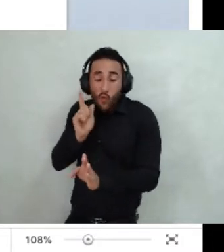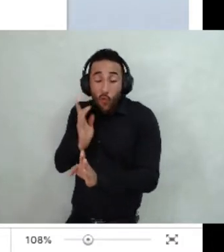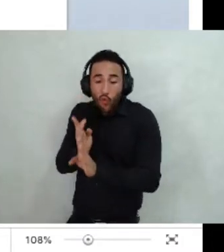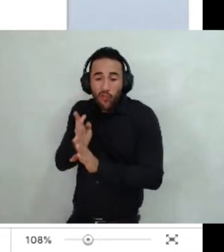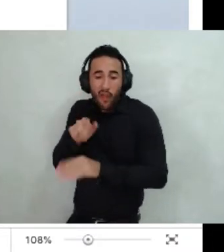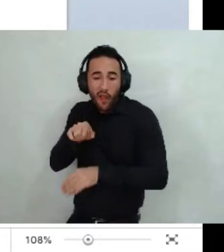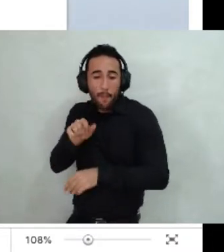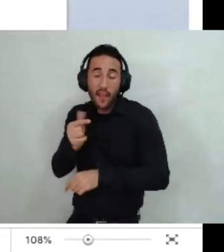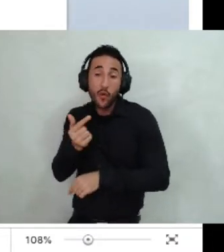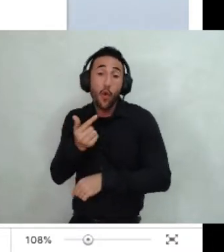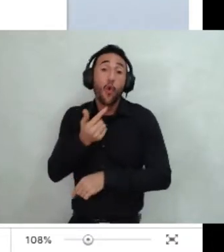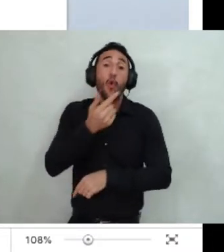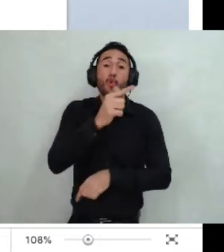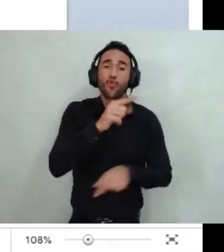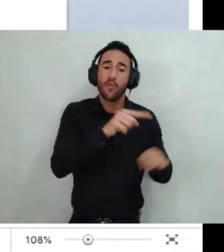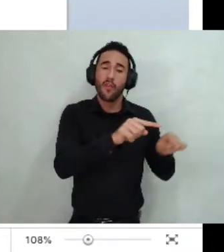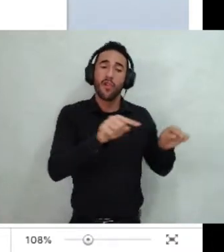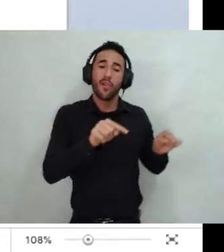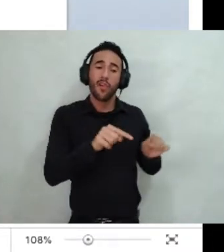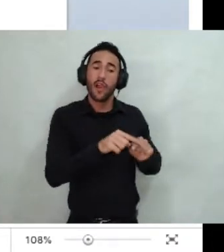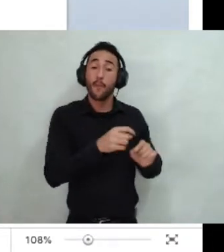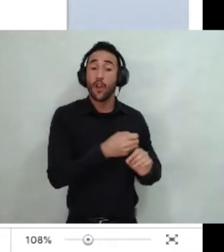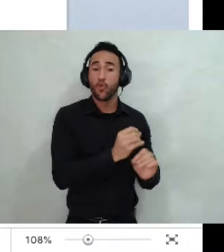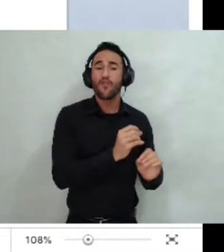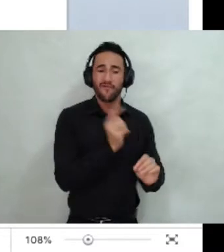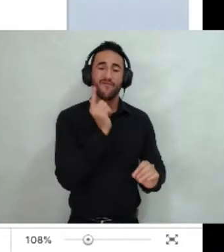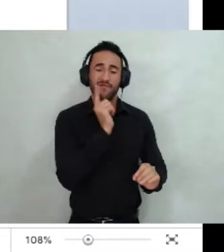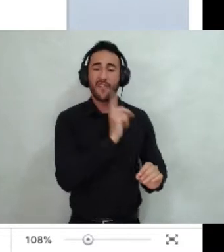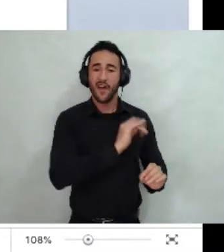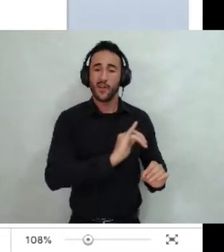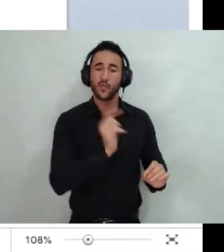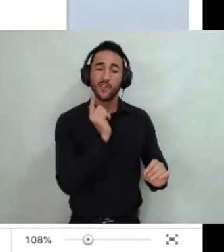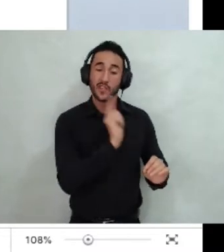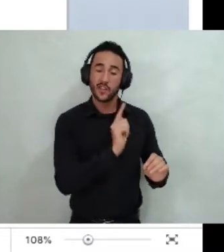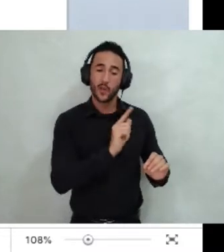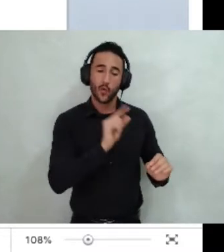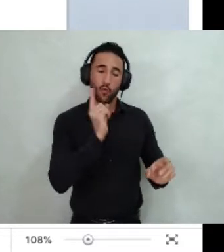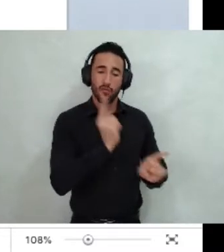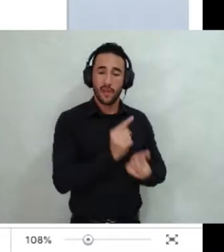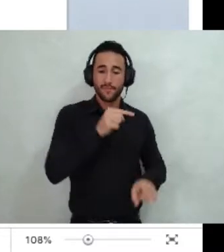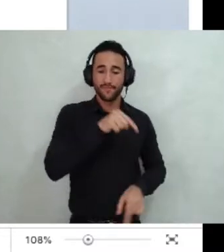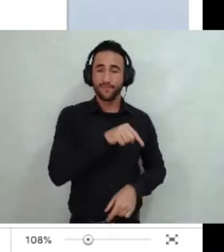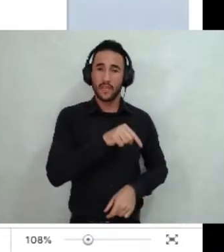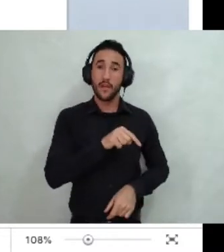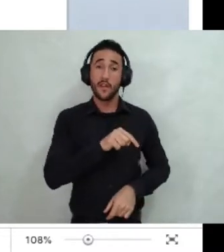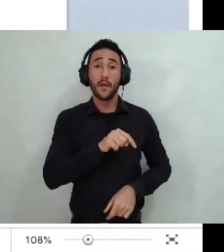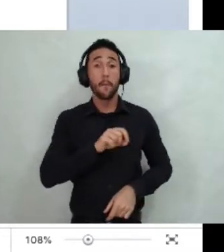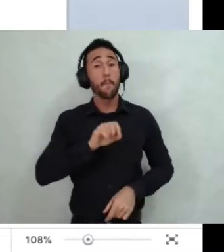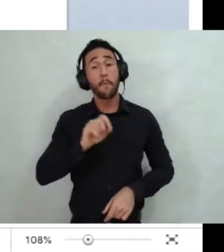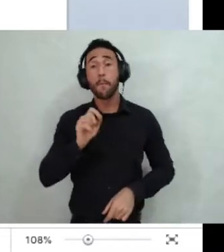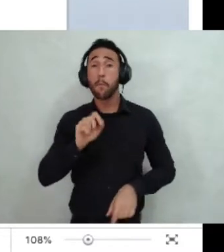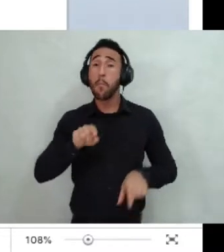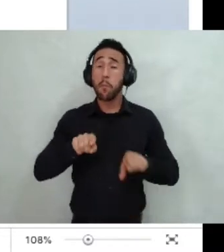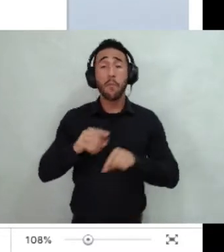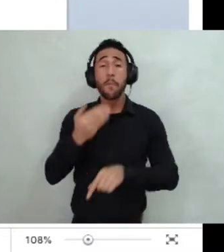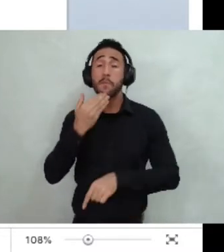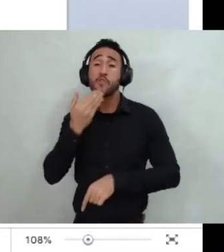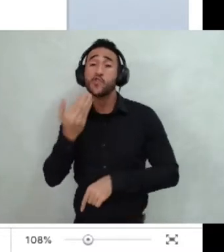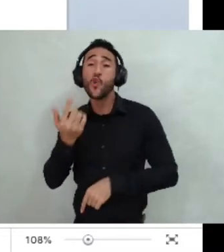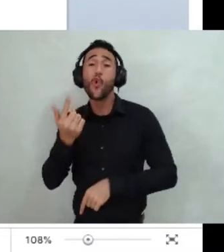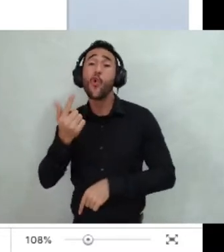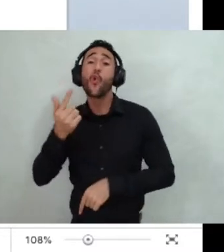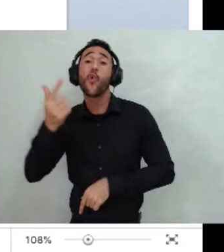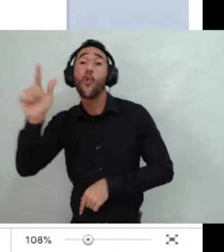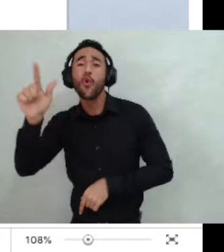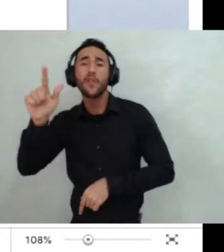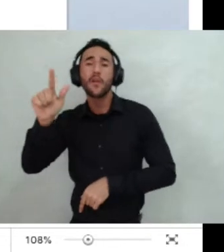fazer essa detecção dependendo do ensaio que usa. Ou então você pede uma nova amostra no dia seguinte para o paciente e